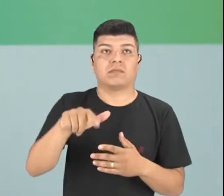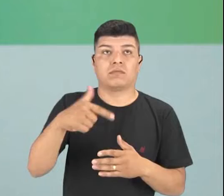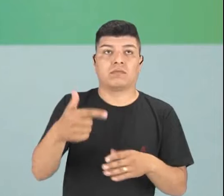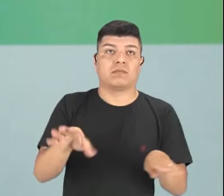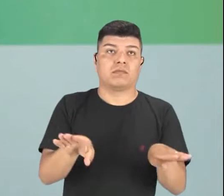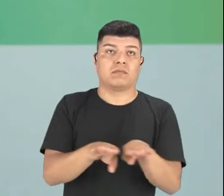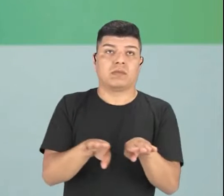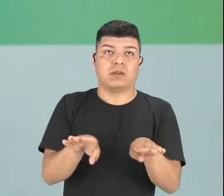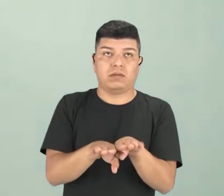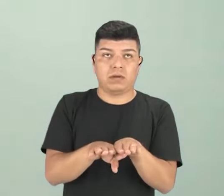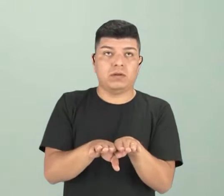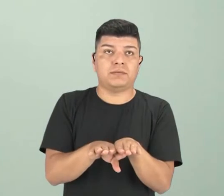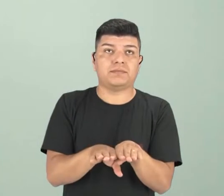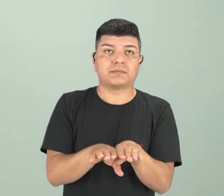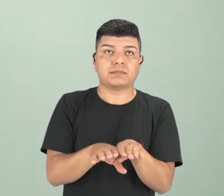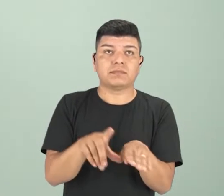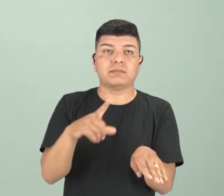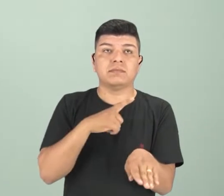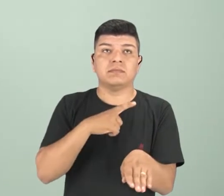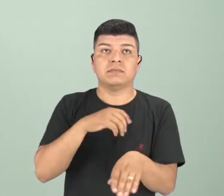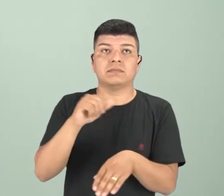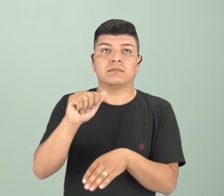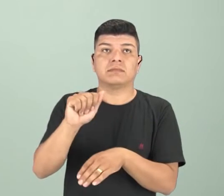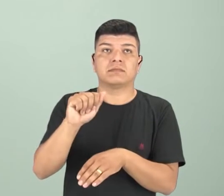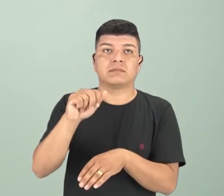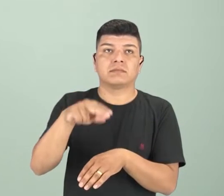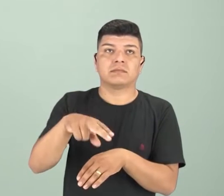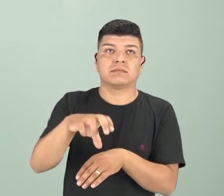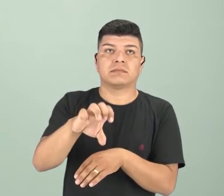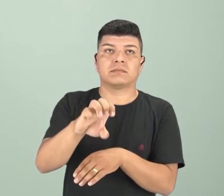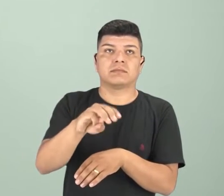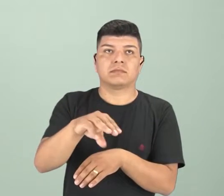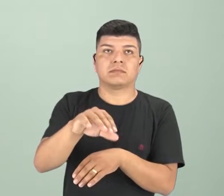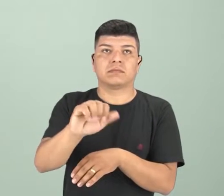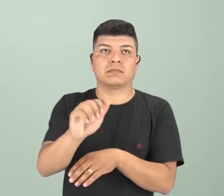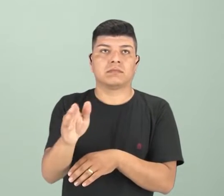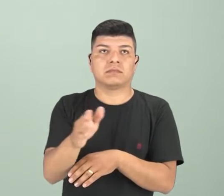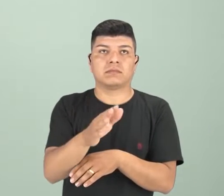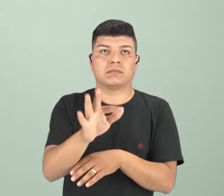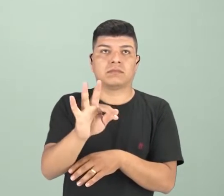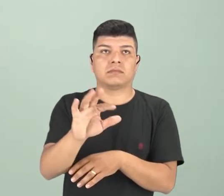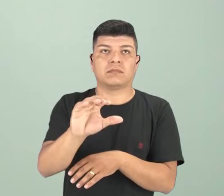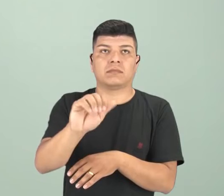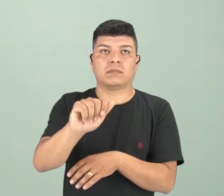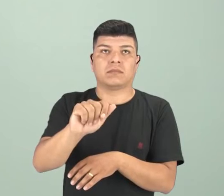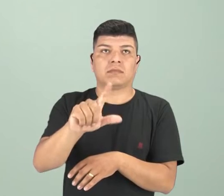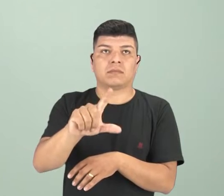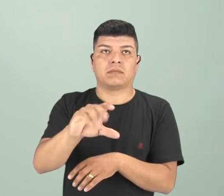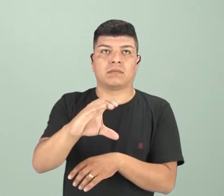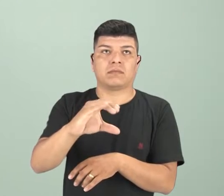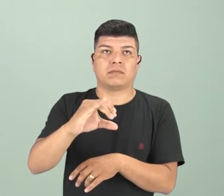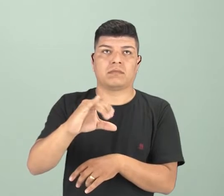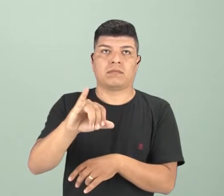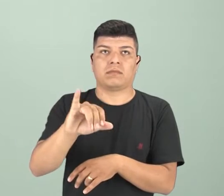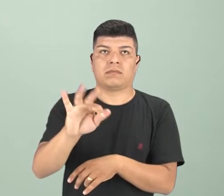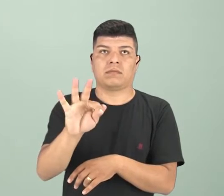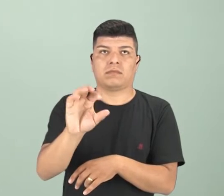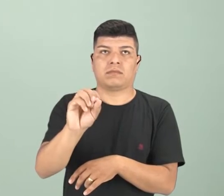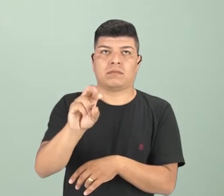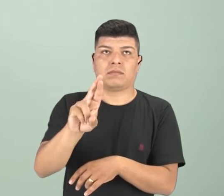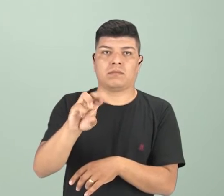outro que a gente tem, um outro exemplo, é a anemia falciforme. A anemia falciforme, esse